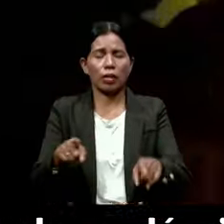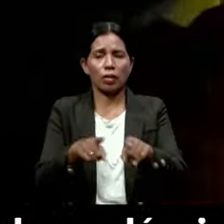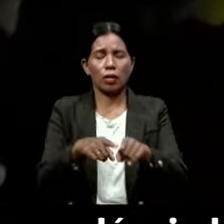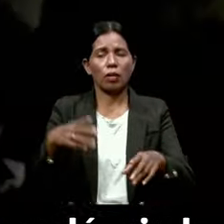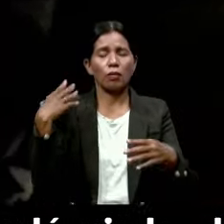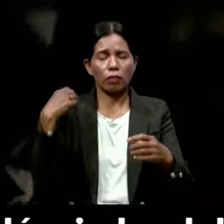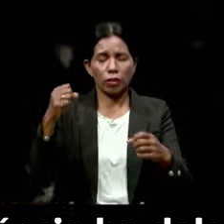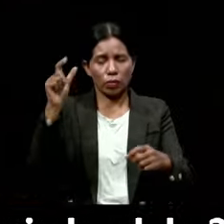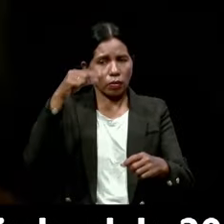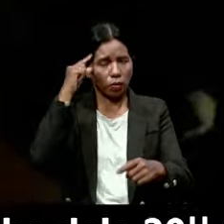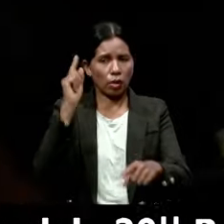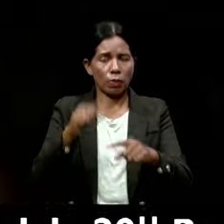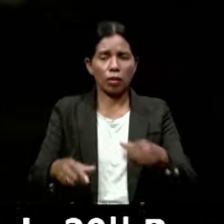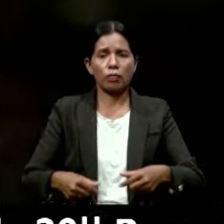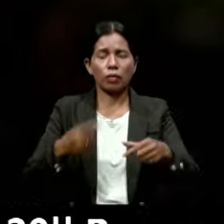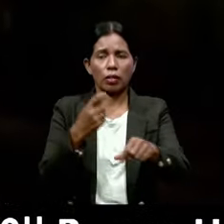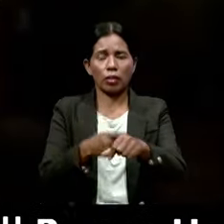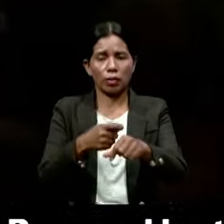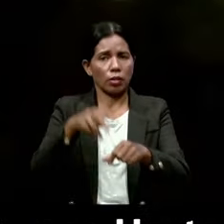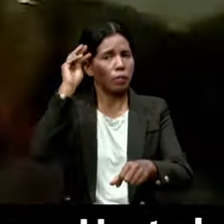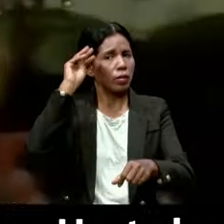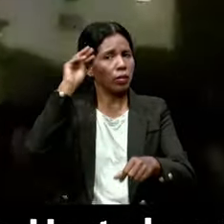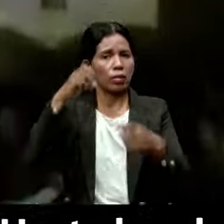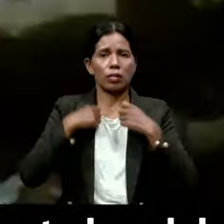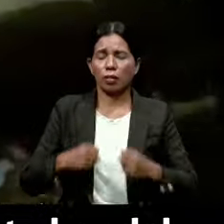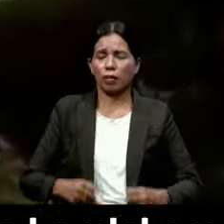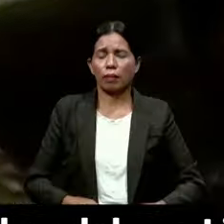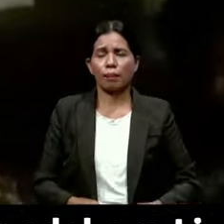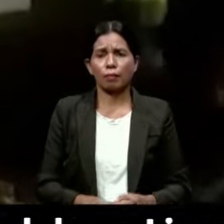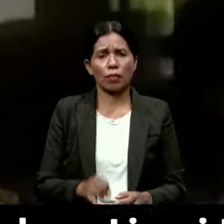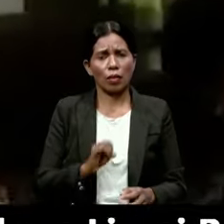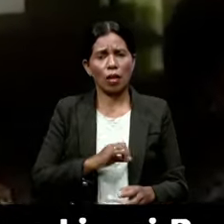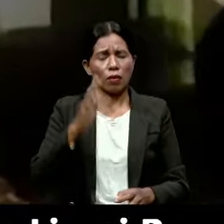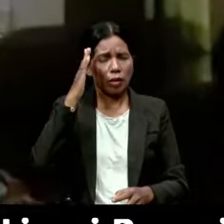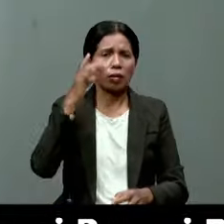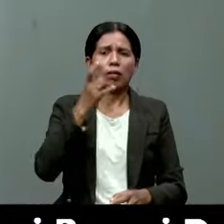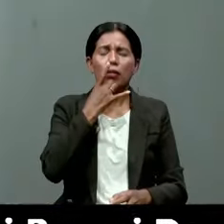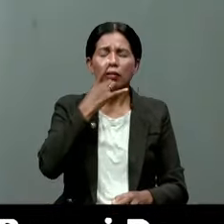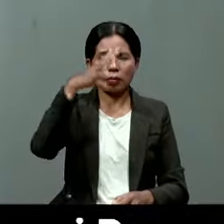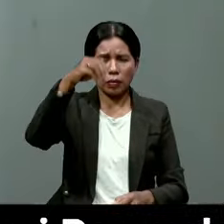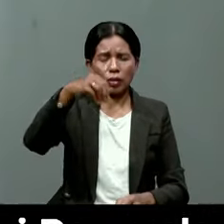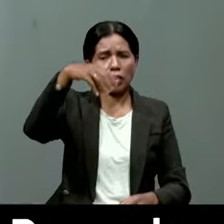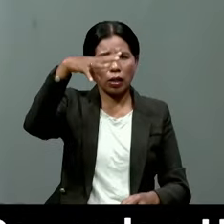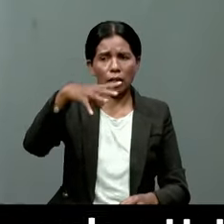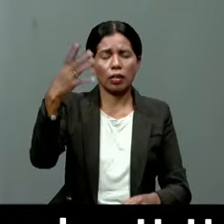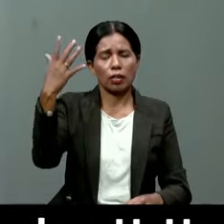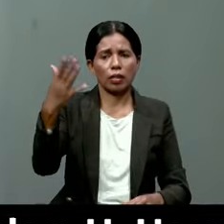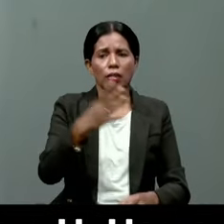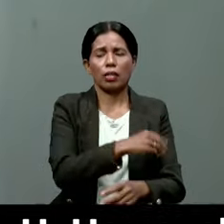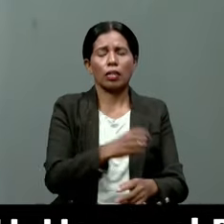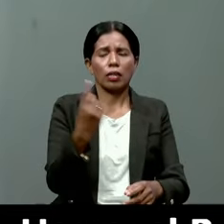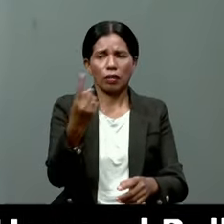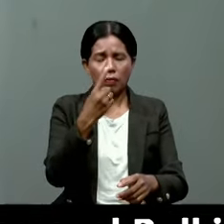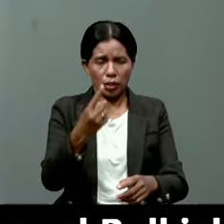governo, o de labele votan tolerância para a ministra Saúde. Bem, a valor em eletricidade mate lakan e bebê